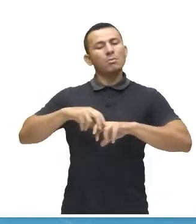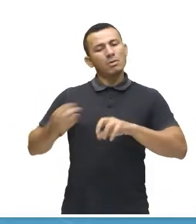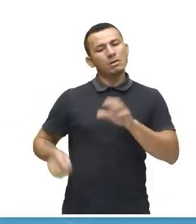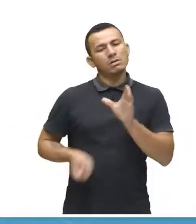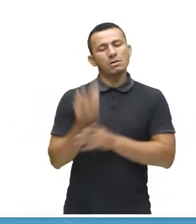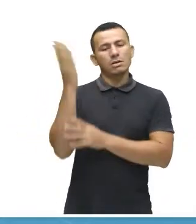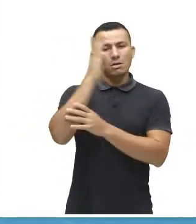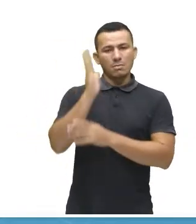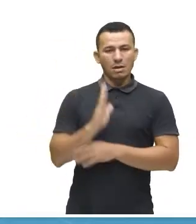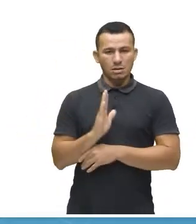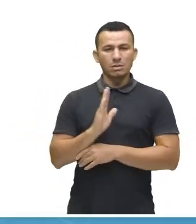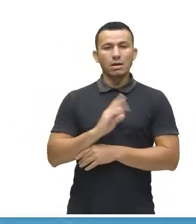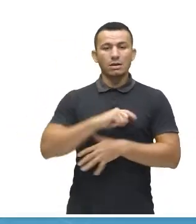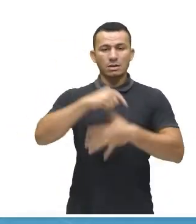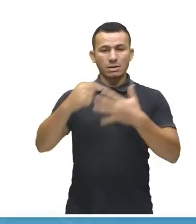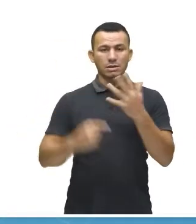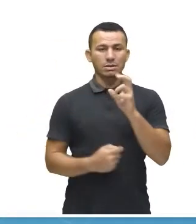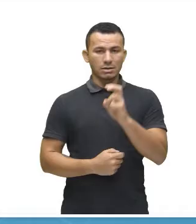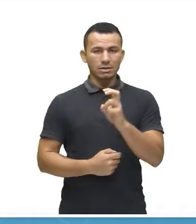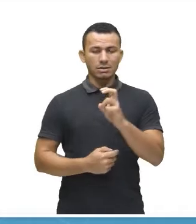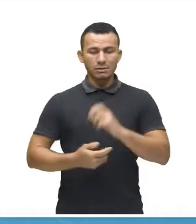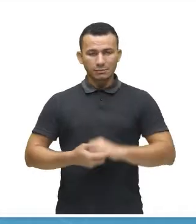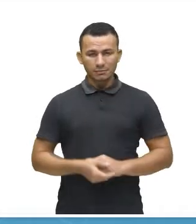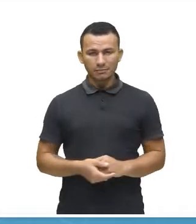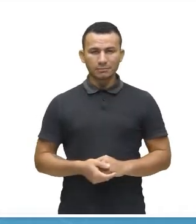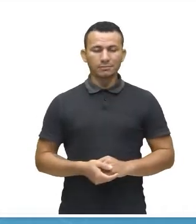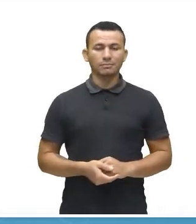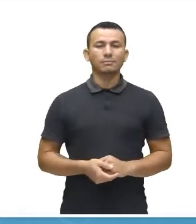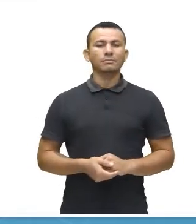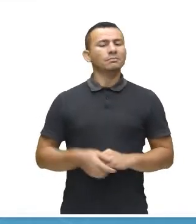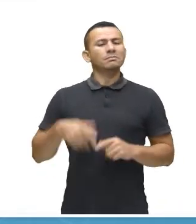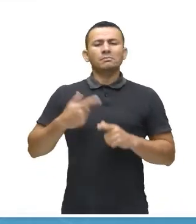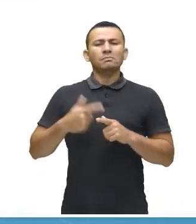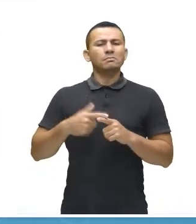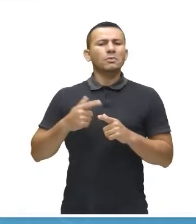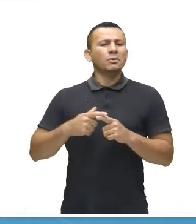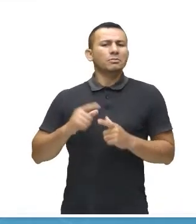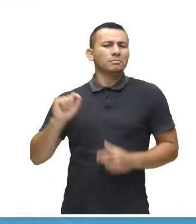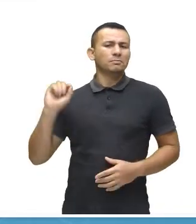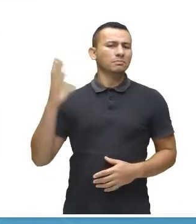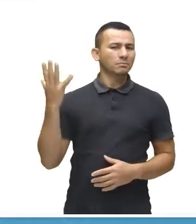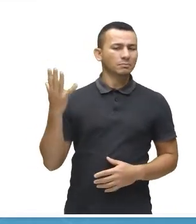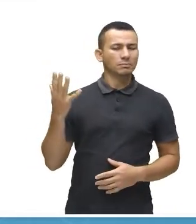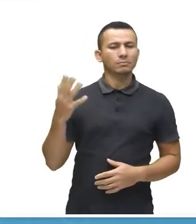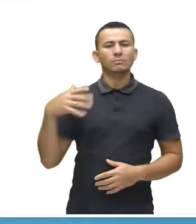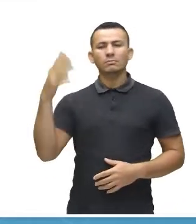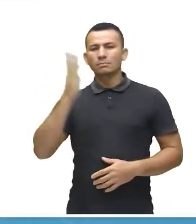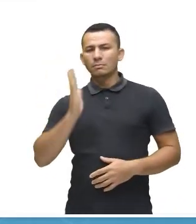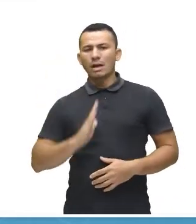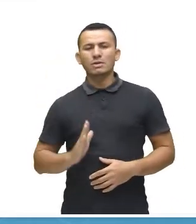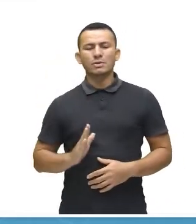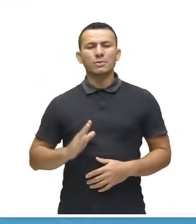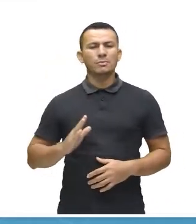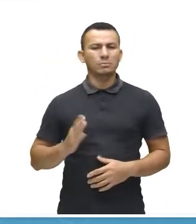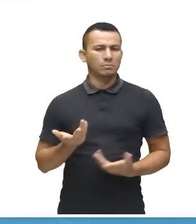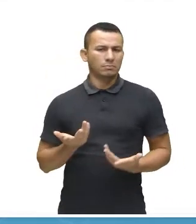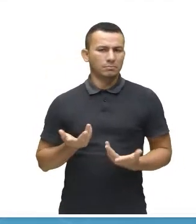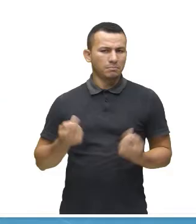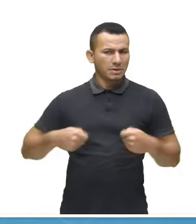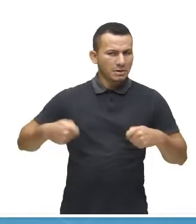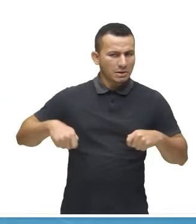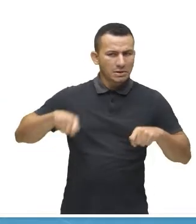5 regiões, tá bom? Agora, o porquê que isso acontece, né, gente? Por que o Brasil ele precisou